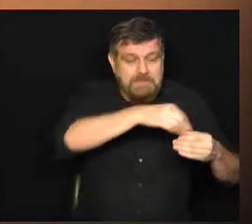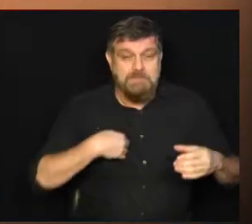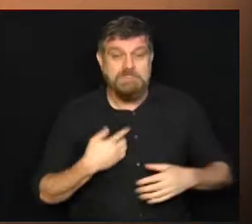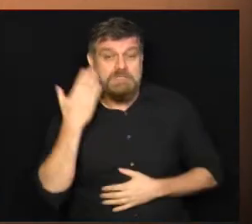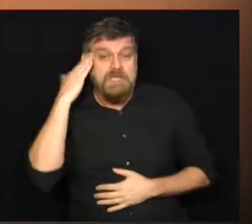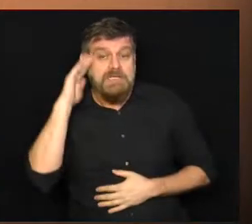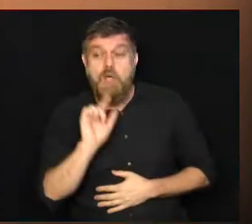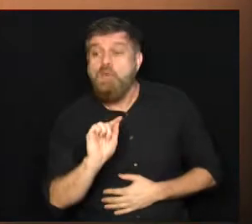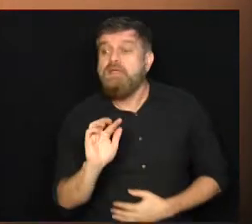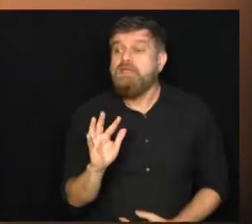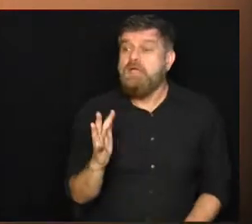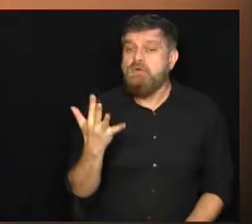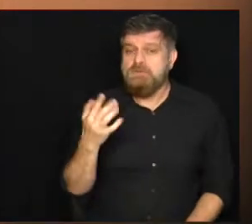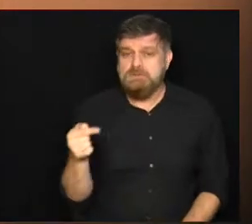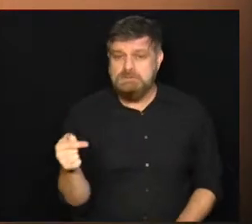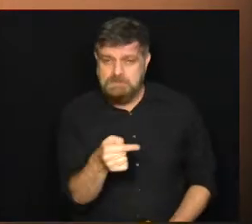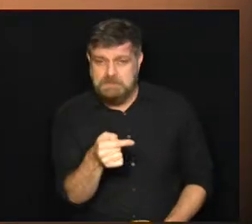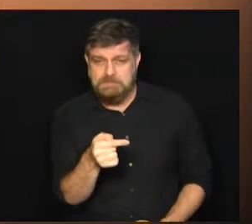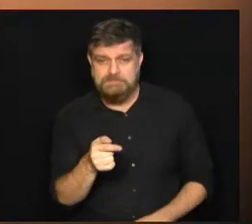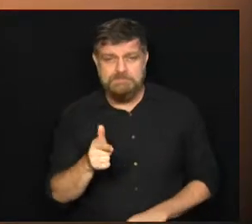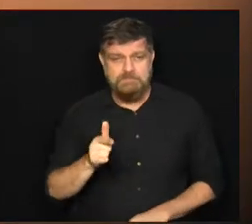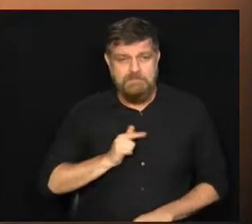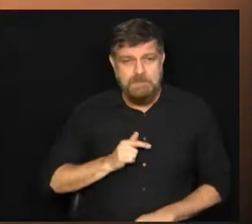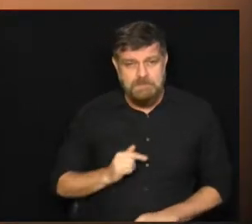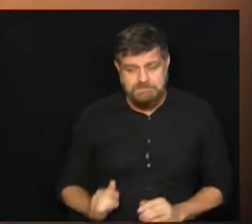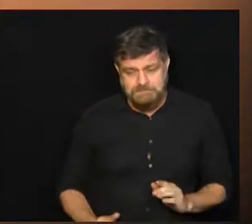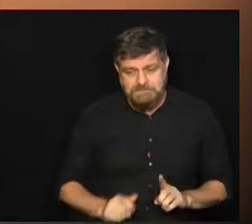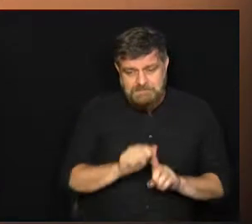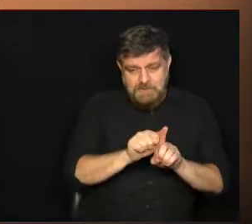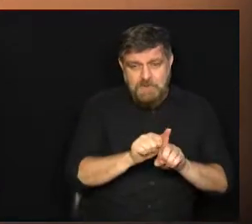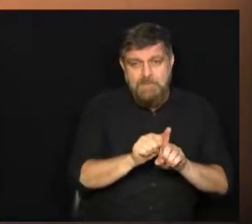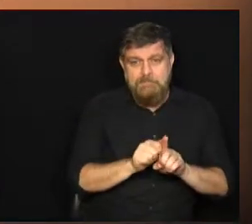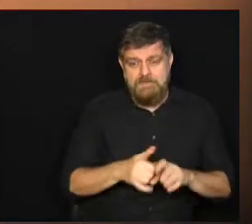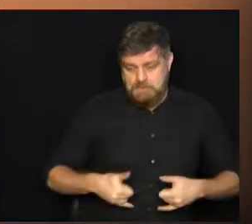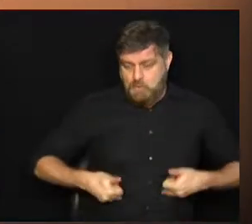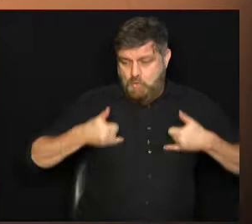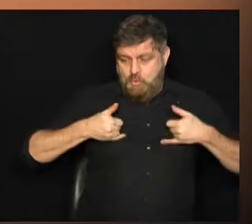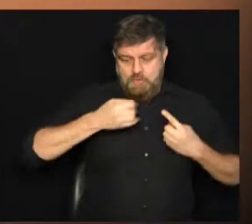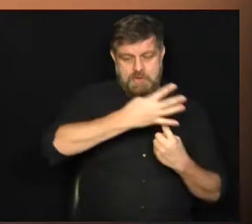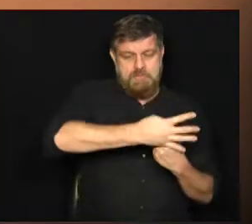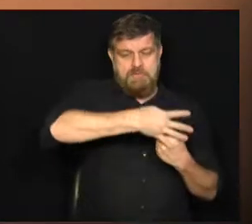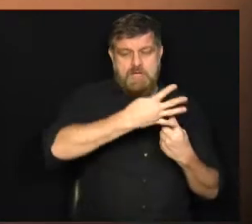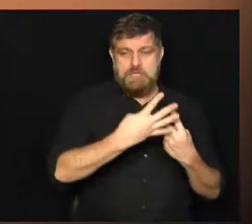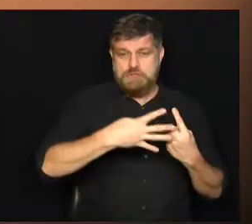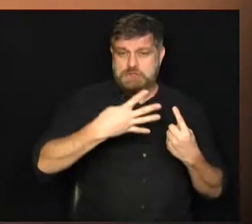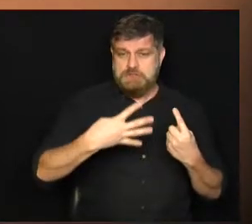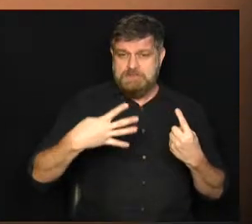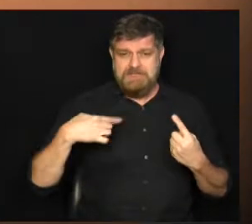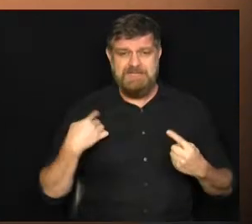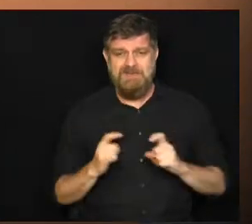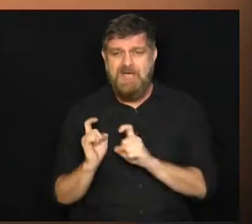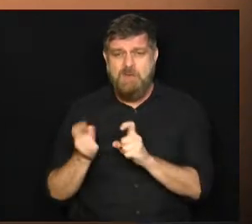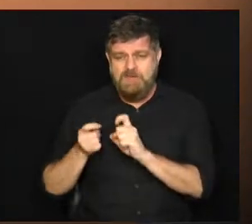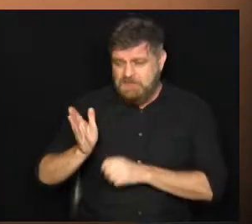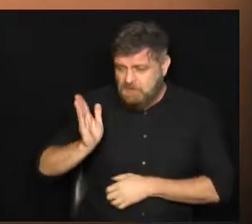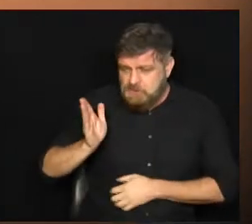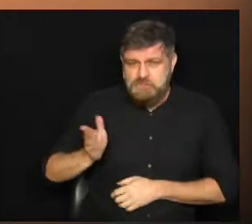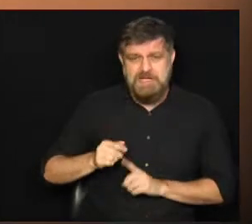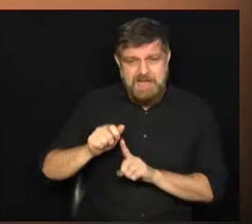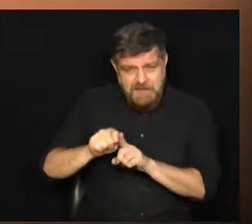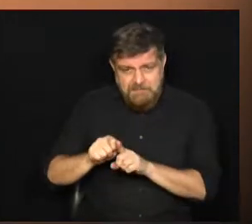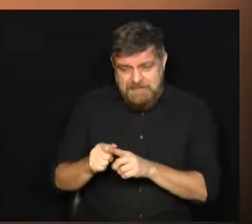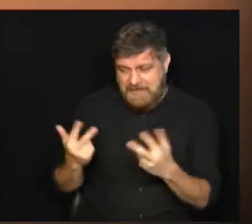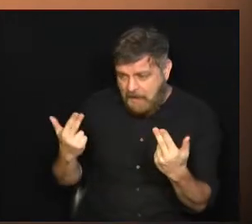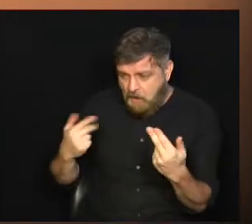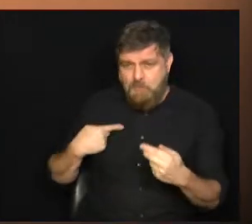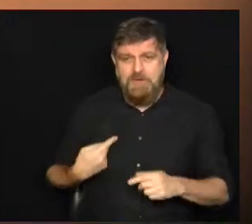pouquinho do que aconteceu, né? A gente está no mês do orgulho LGBT, a gente já fez uma reunião, inclusive, esse mesmo mês, falando